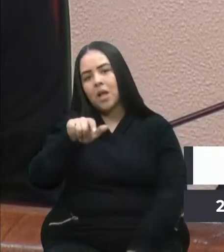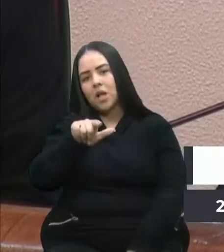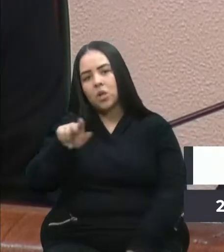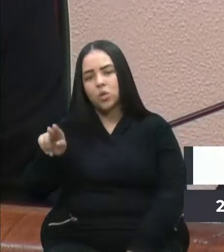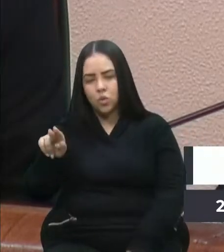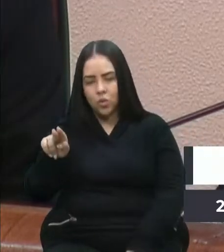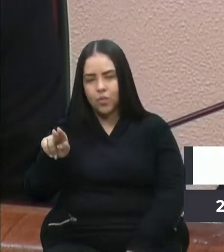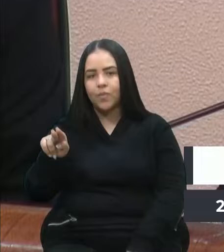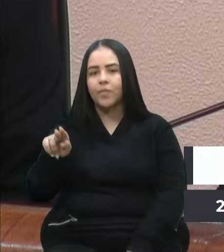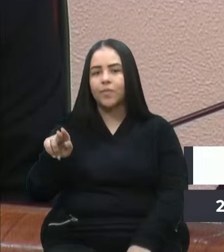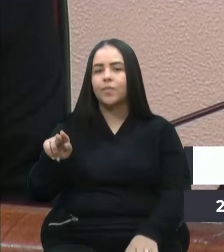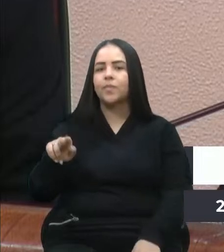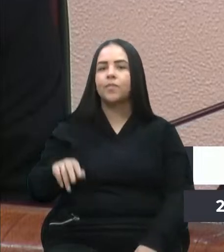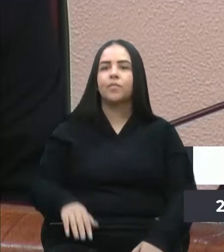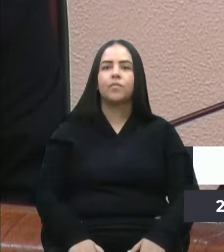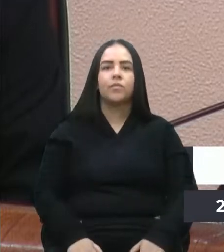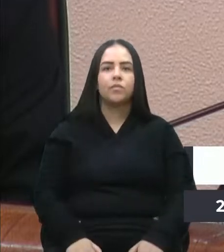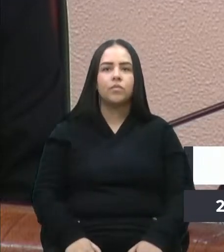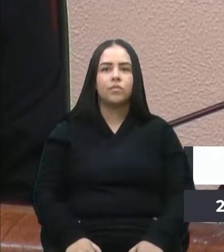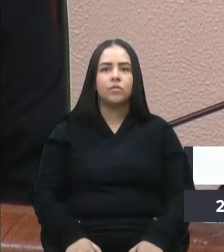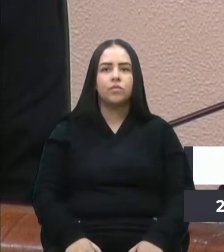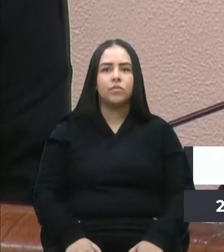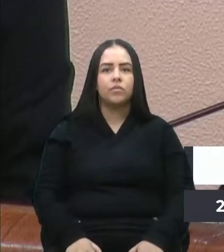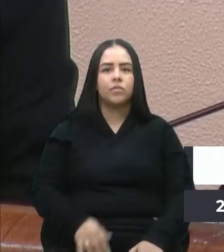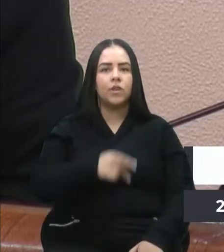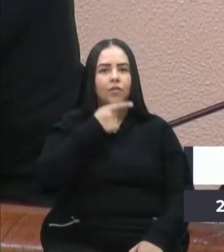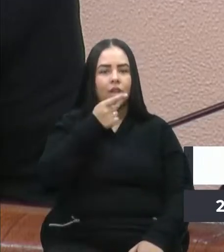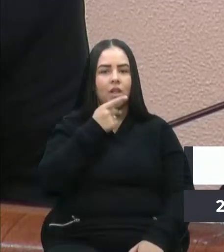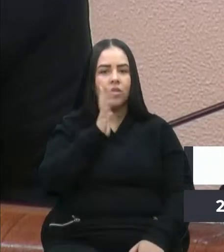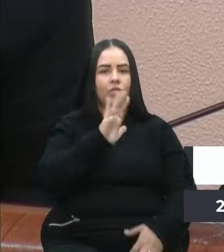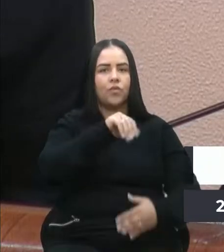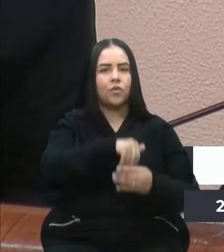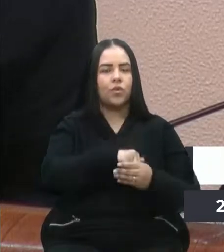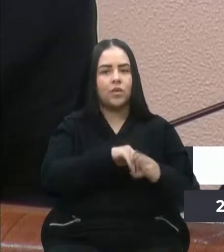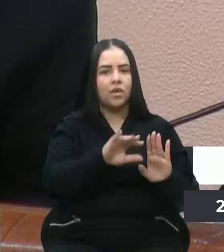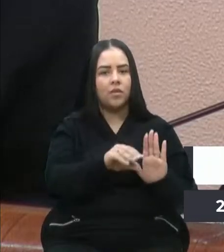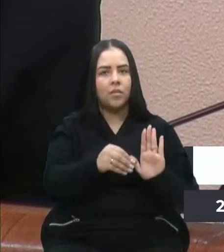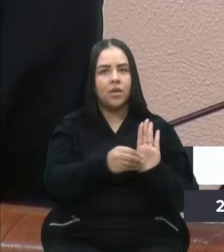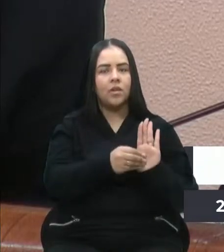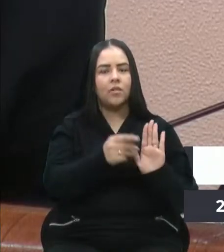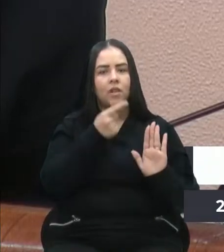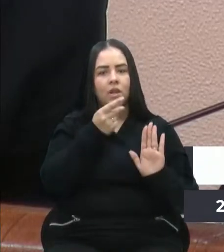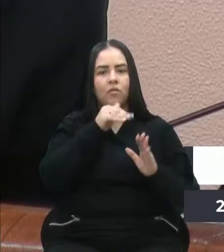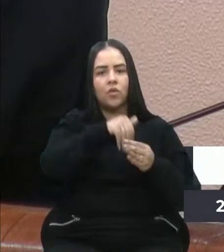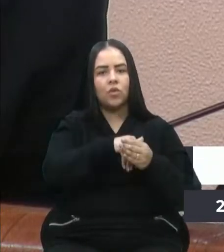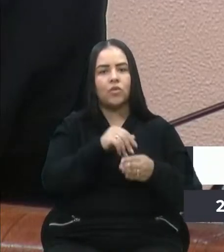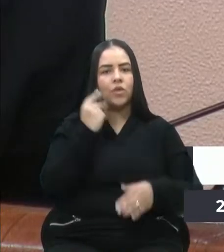Em votação, a emenda modificativa... Para declarar o voto. 1 de 2022. Vereador Lucas, para declarar o voto.